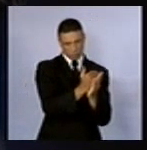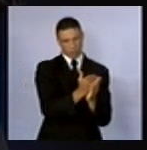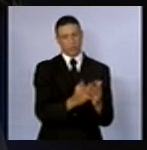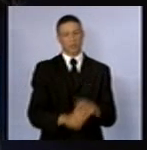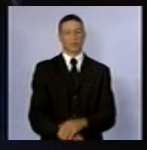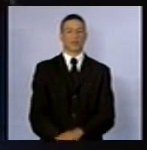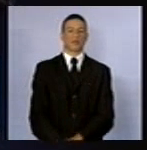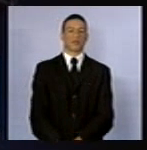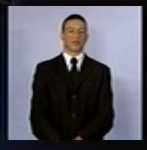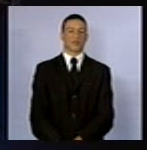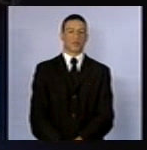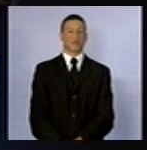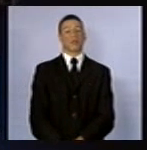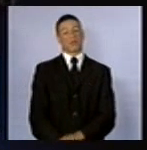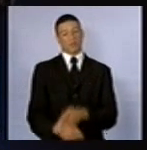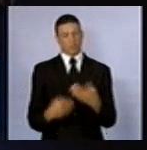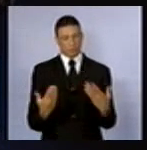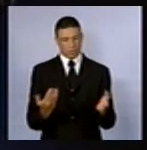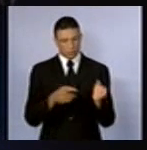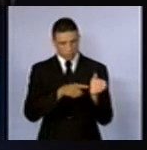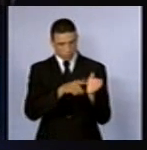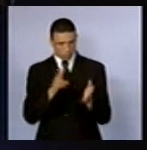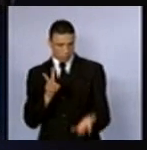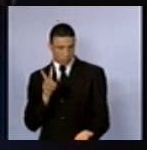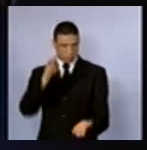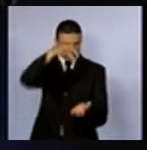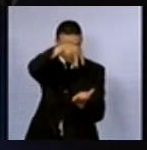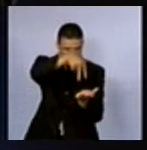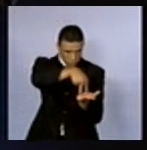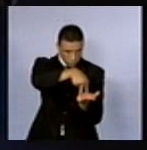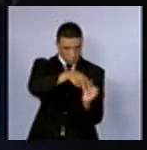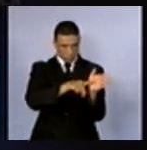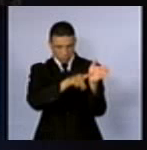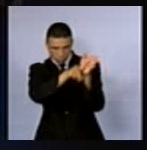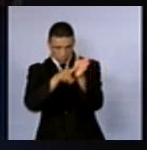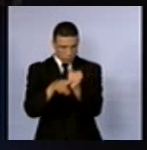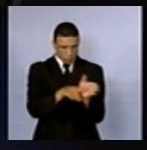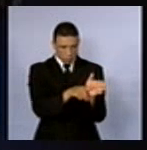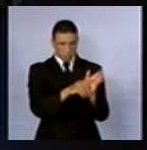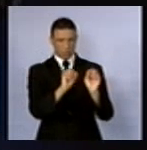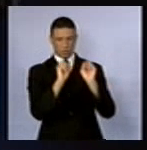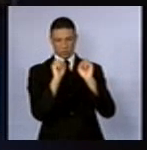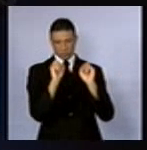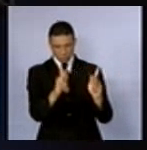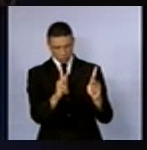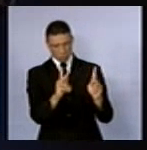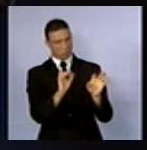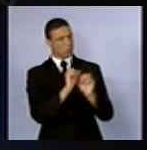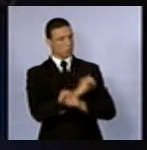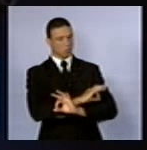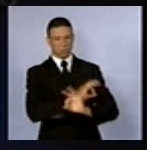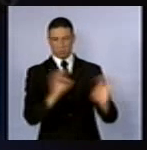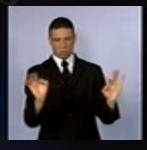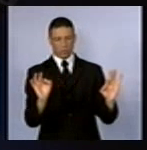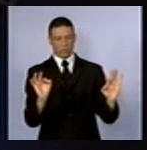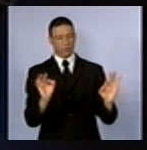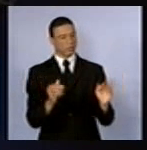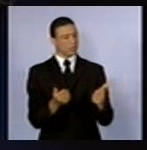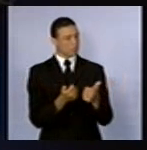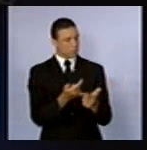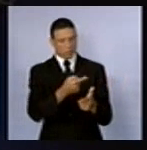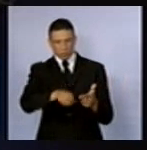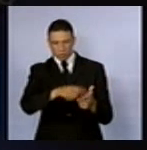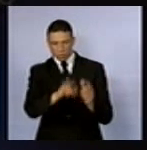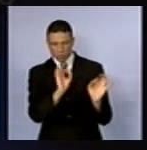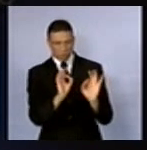então é assim ele faz a medição verificou o nível de referência Tá ok com o nível de referência atendeu não tem mais